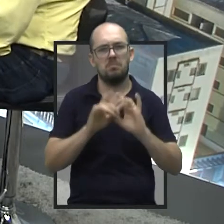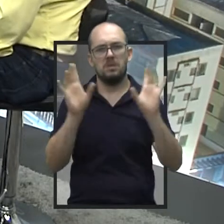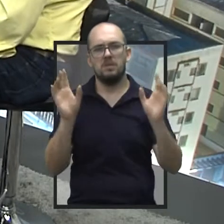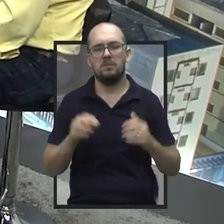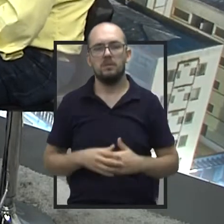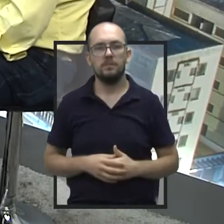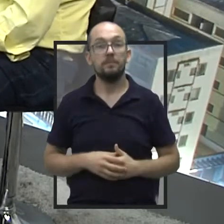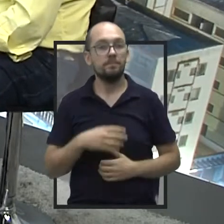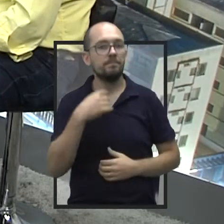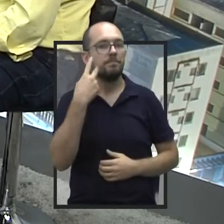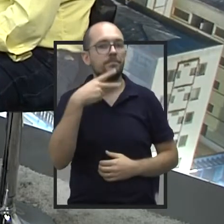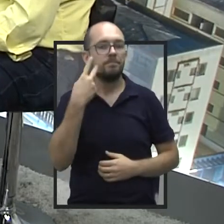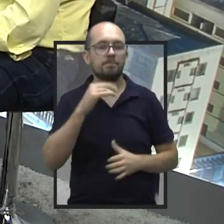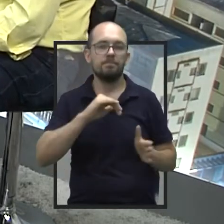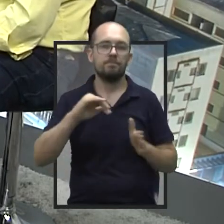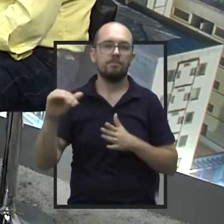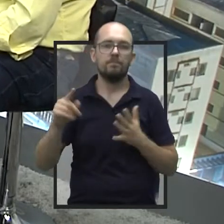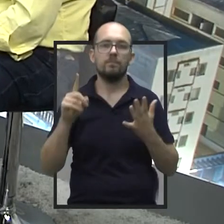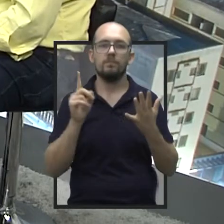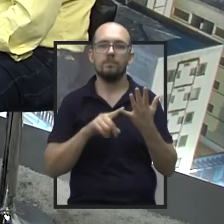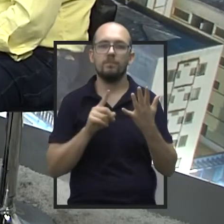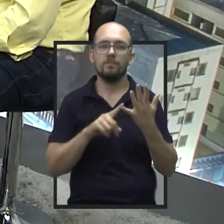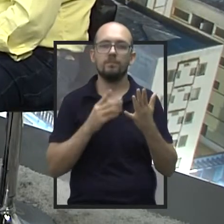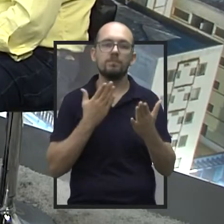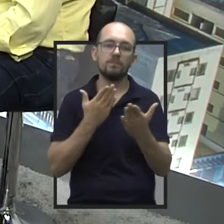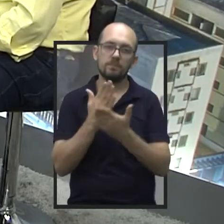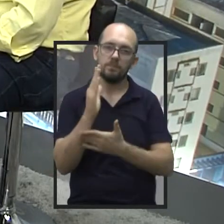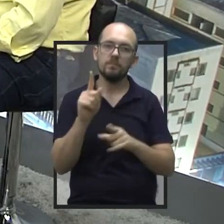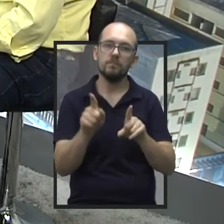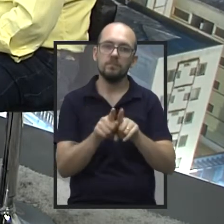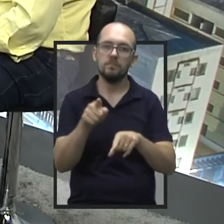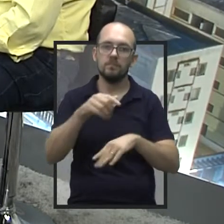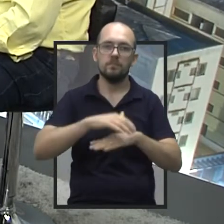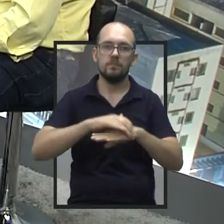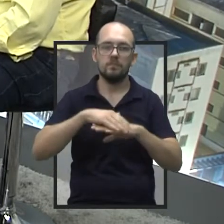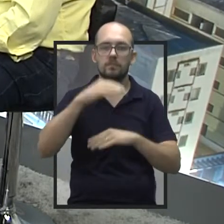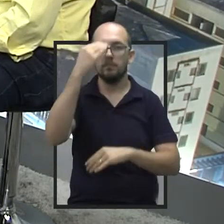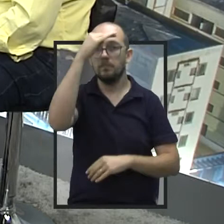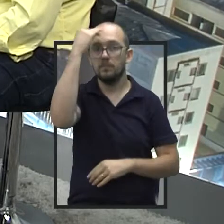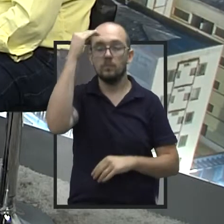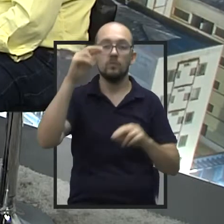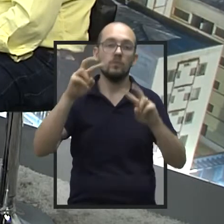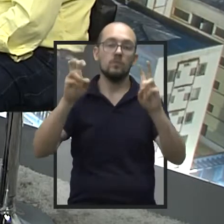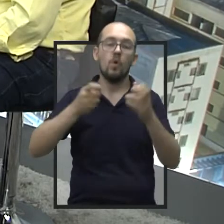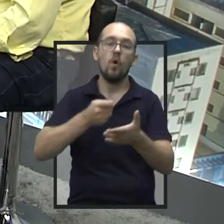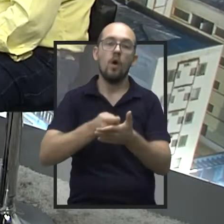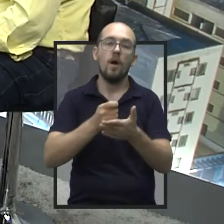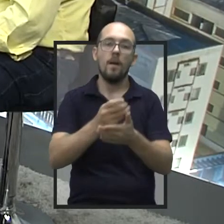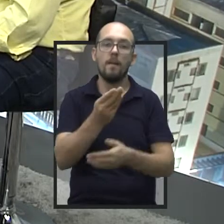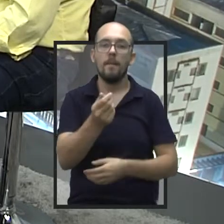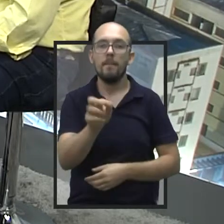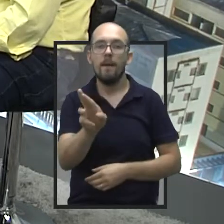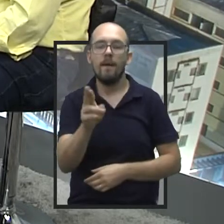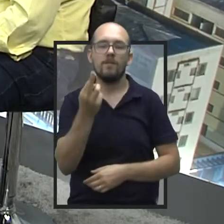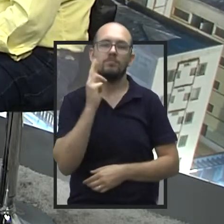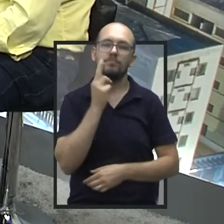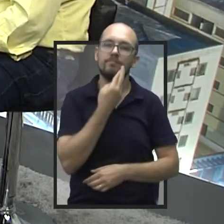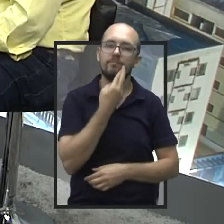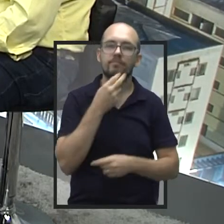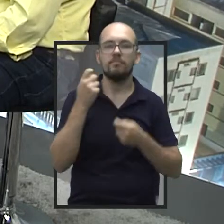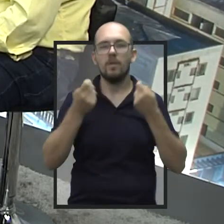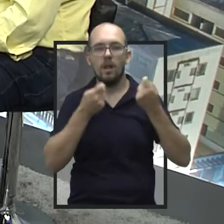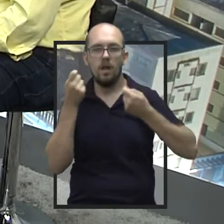Exato. Vereador, teve um outro projeto, quinto, que foi aprovado de sua autoria, é aquele que obriga bares, restaurantes e casas noturnas